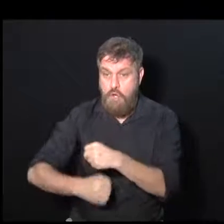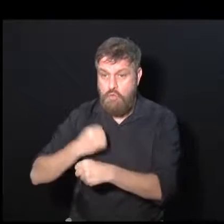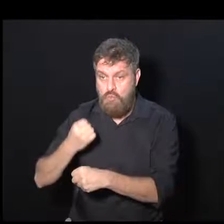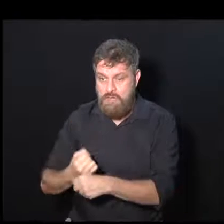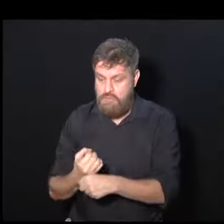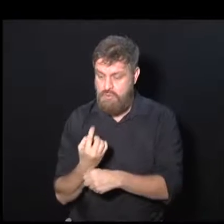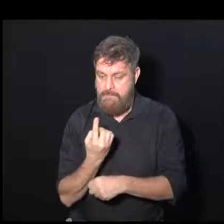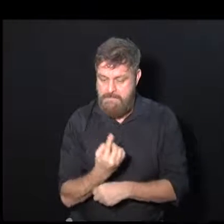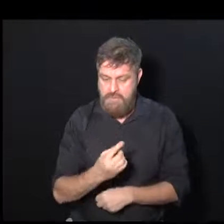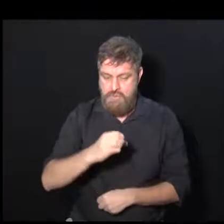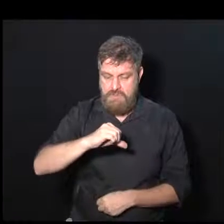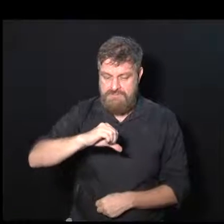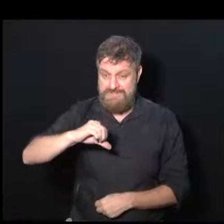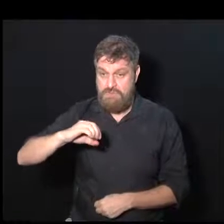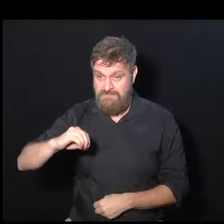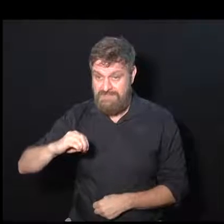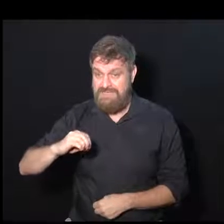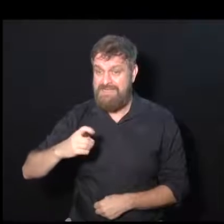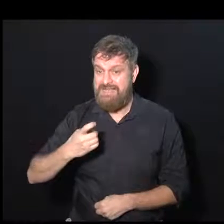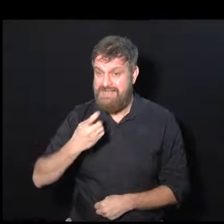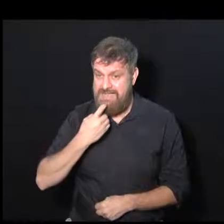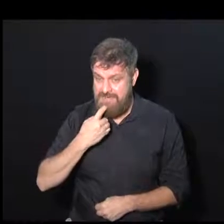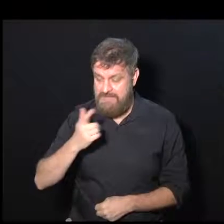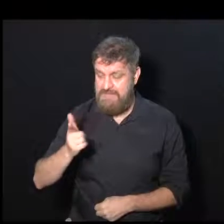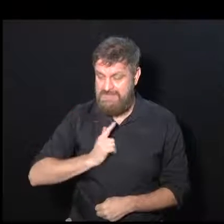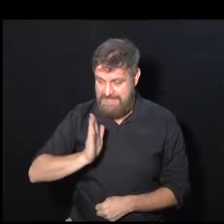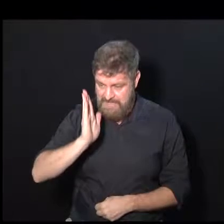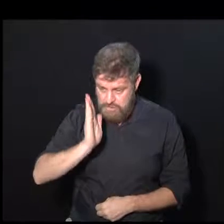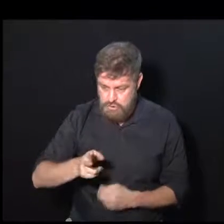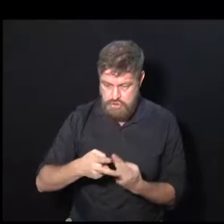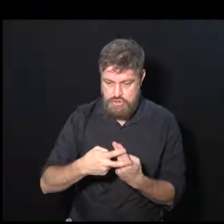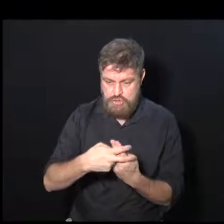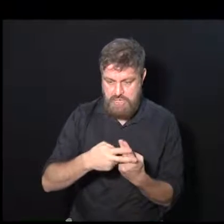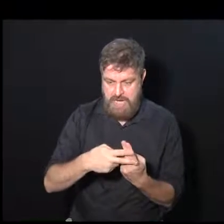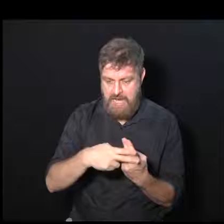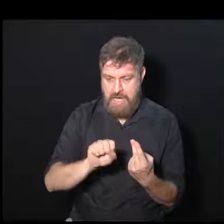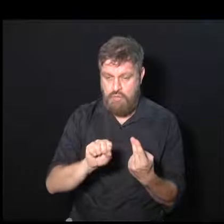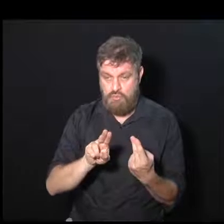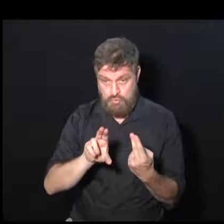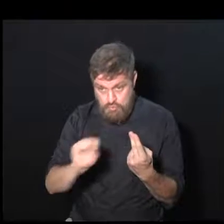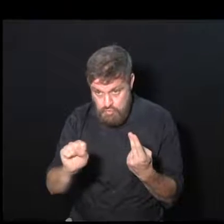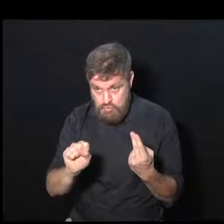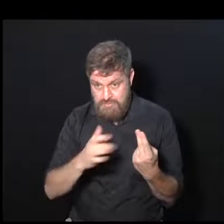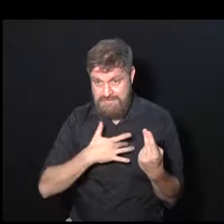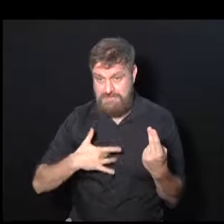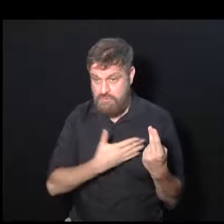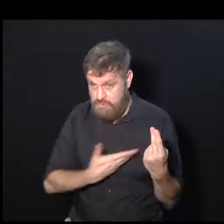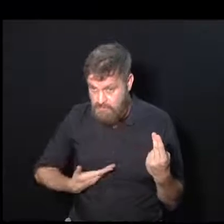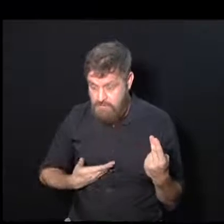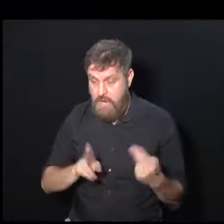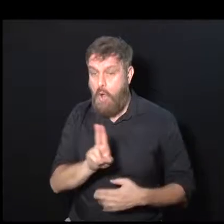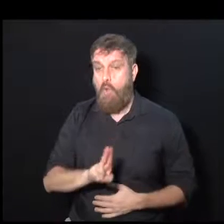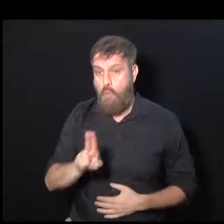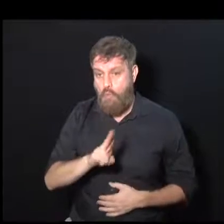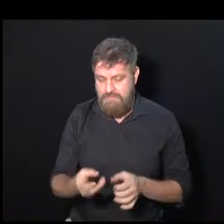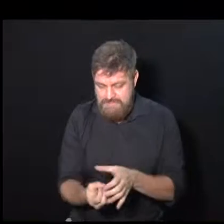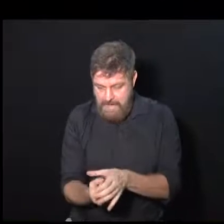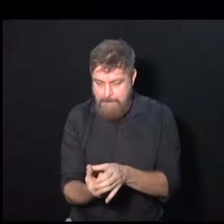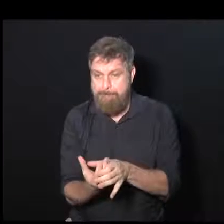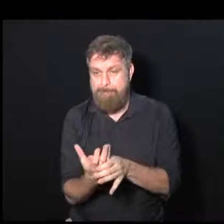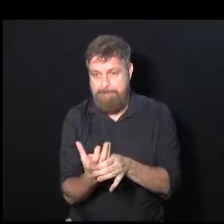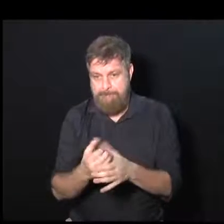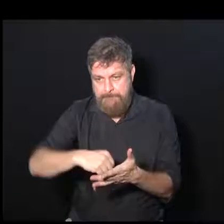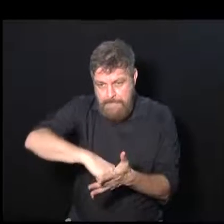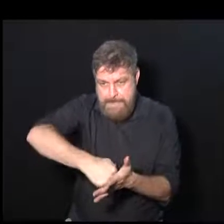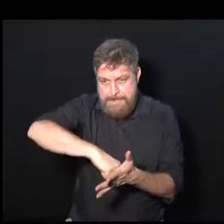tem aqui em Campinas, dentro do SUS, a utilização das plantas medicinais. Em 1993, foi